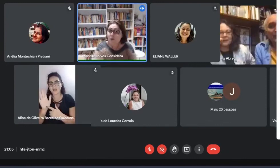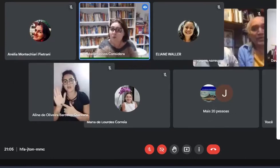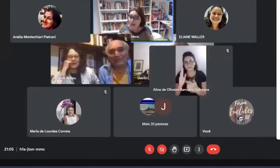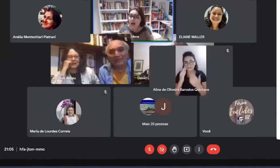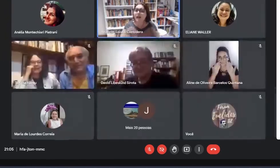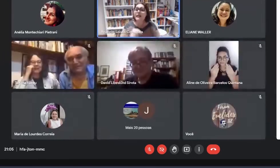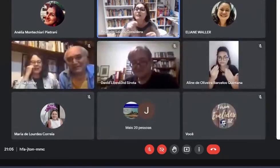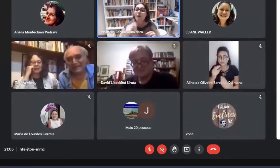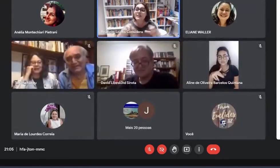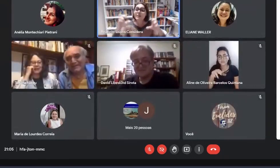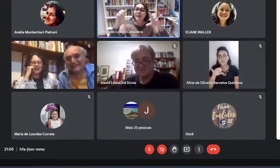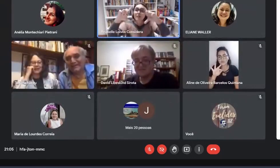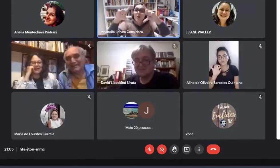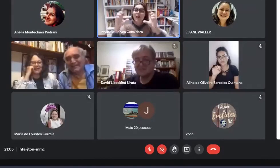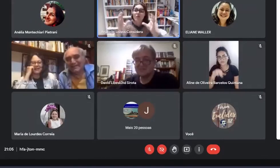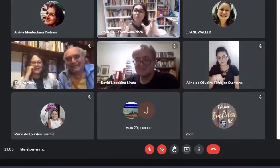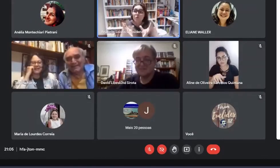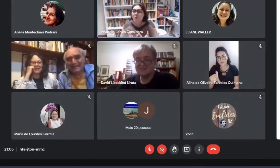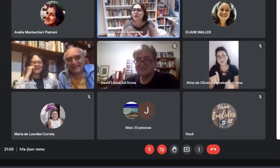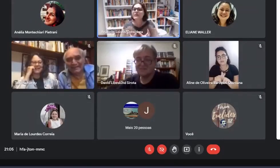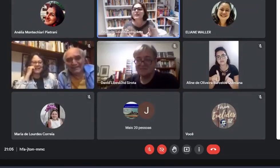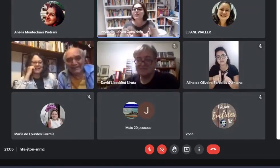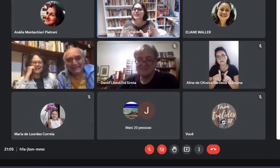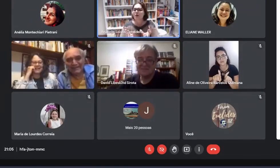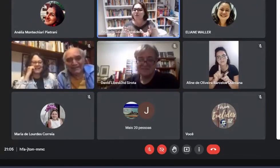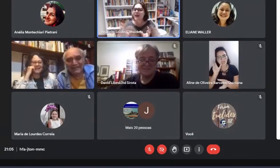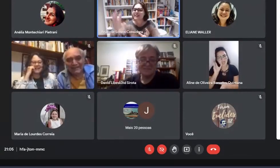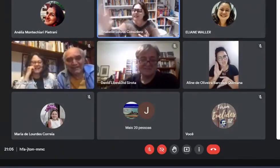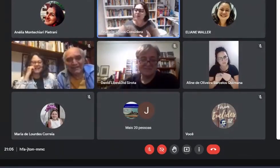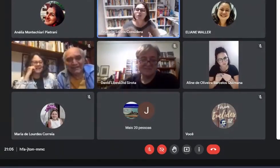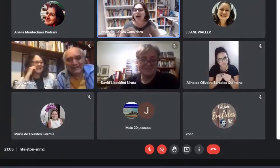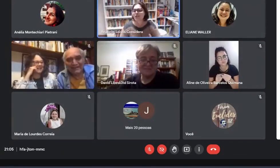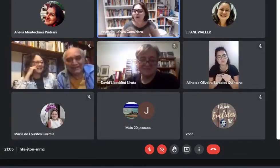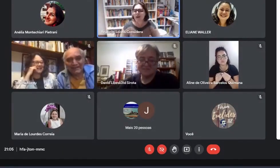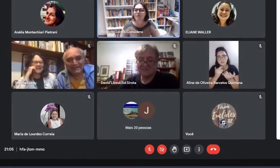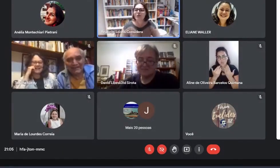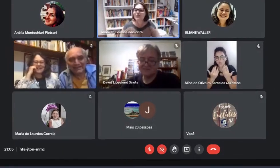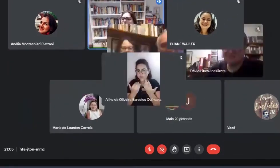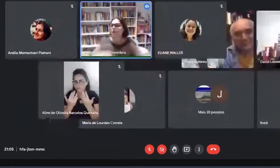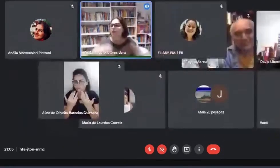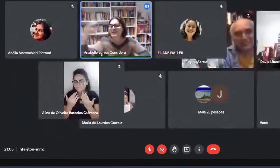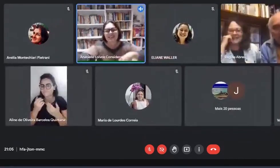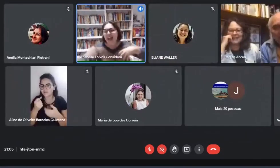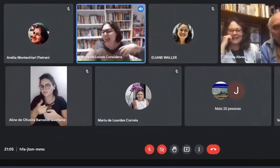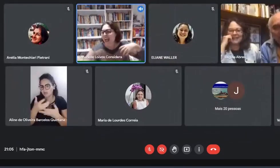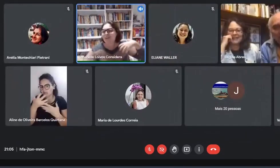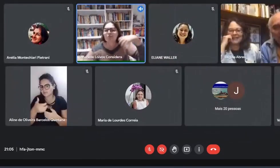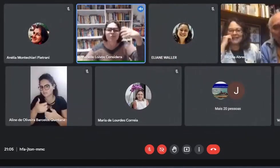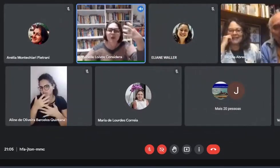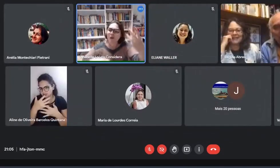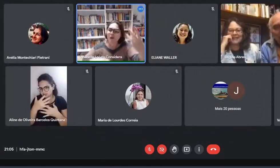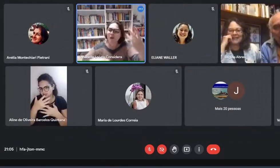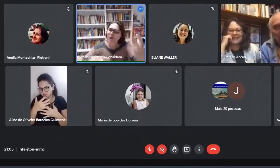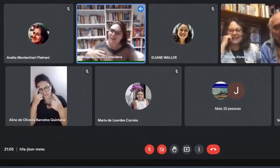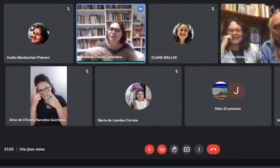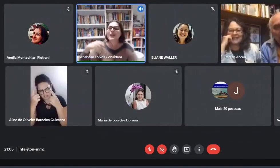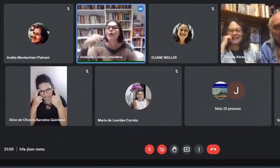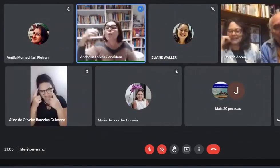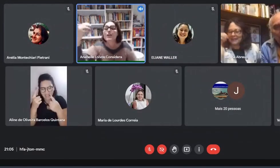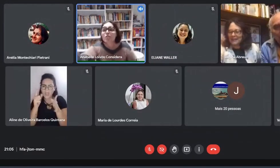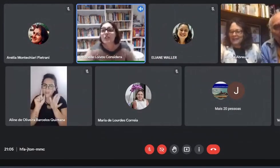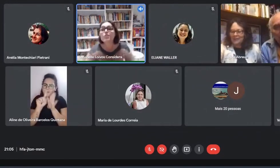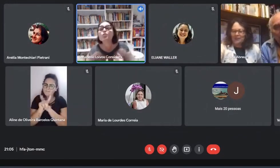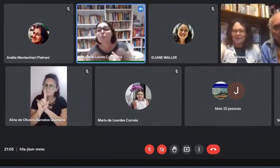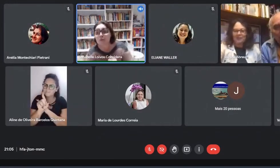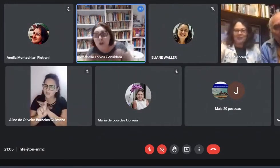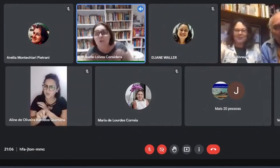Noilto E vão receber também Um resumo Dessa nossa conversa Desse chat maravilhoso Aqui com as ideias Com as perguntas